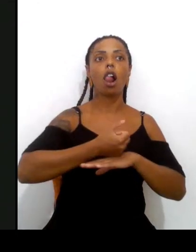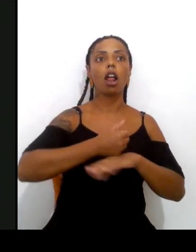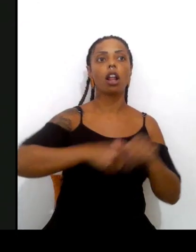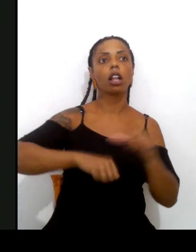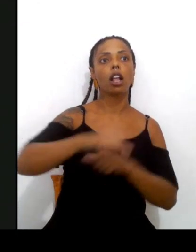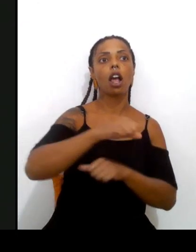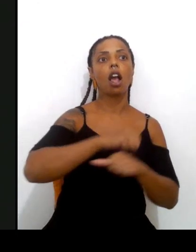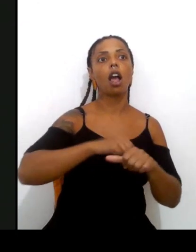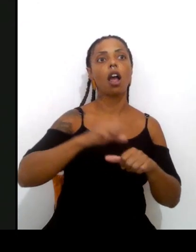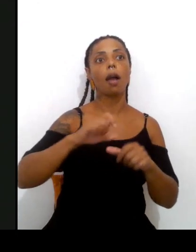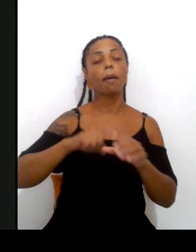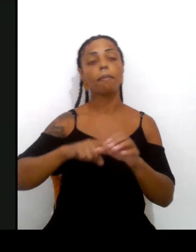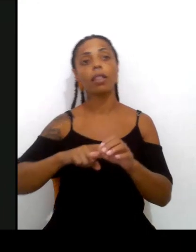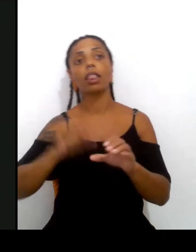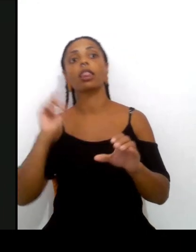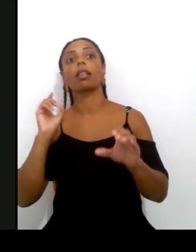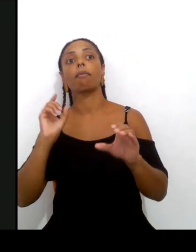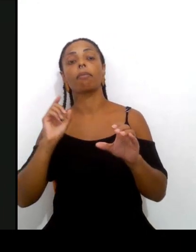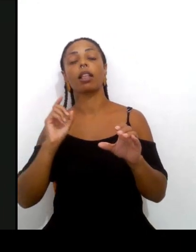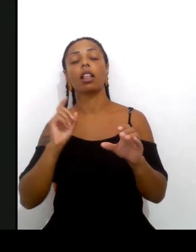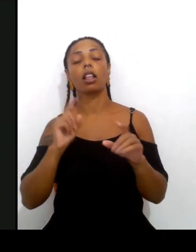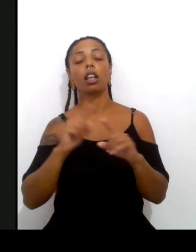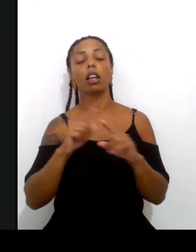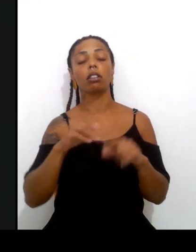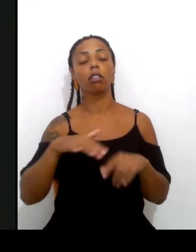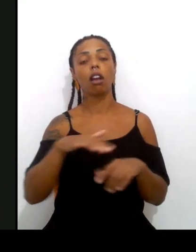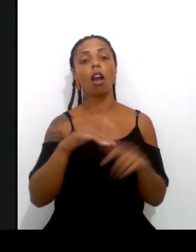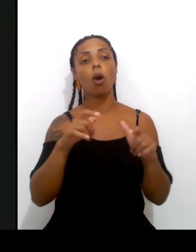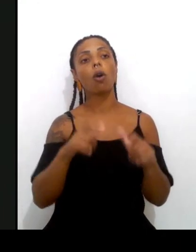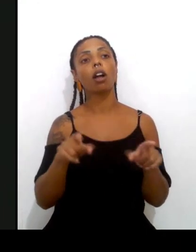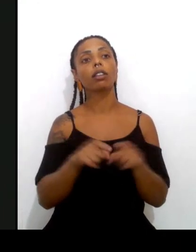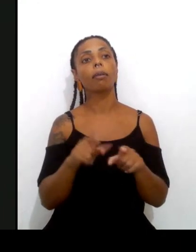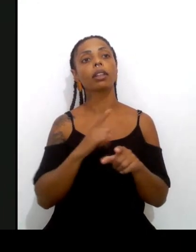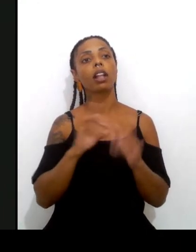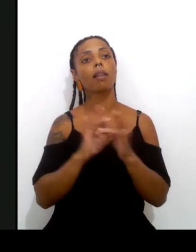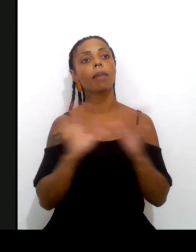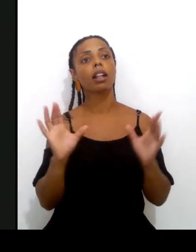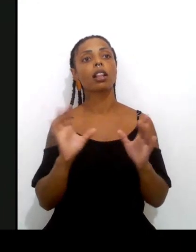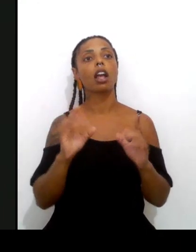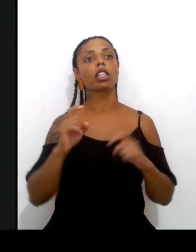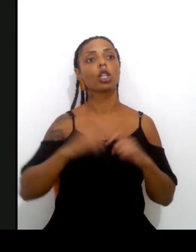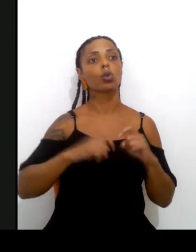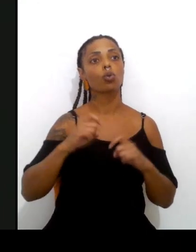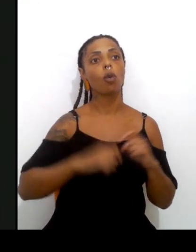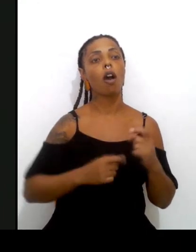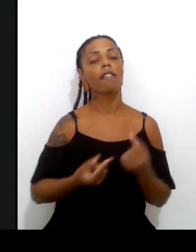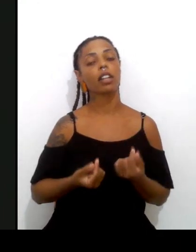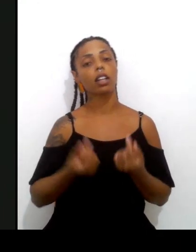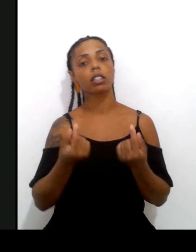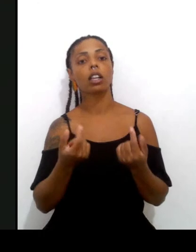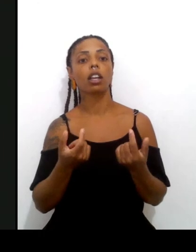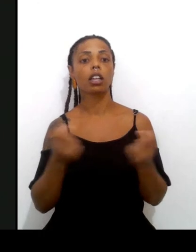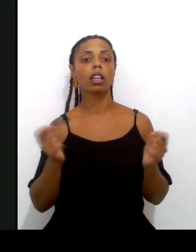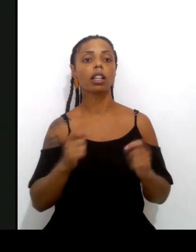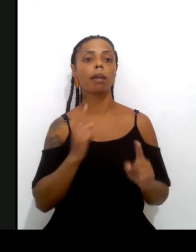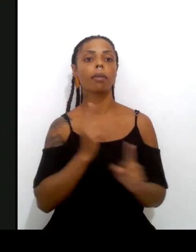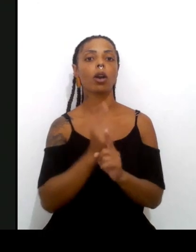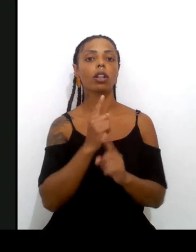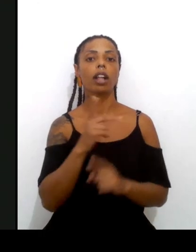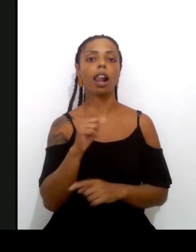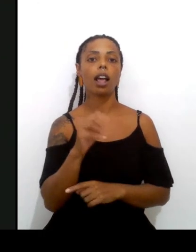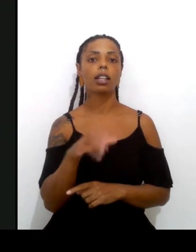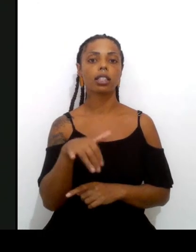Bacon em sua arte também era o espaço de liberdade sexual Financeira em um lugar onde ele poderia encontrar Peter lace